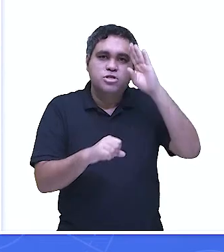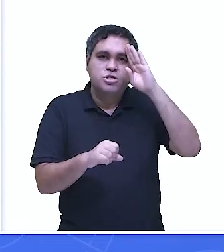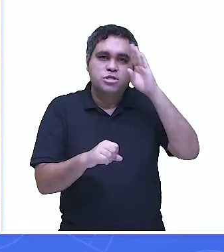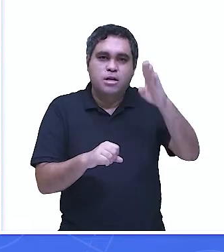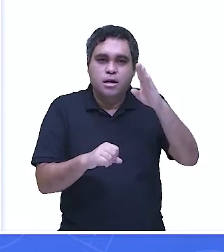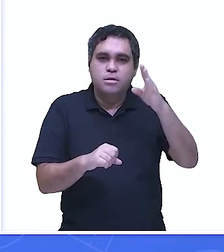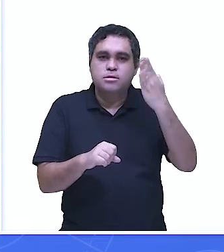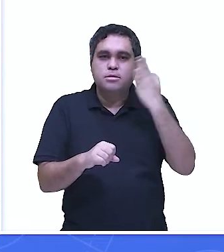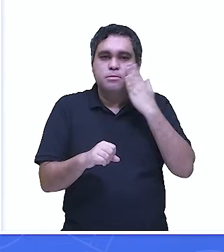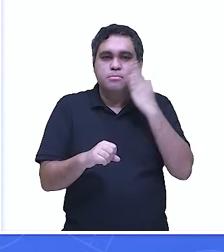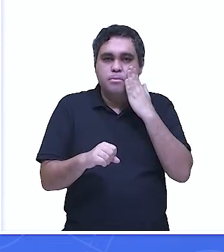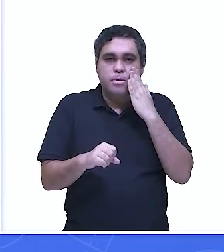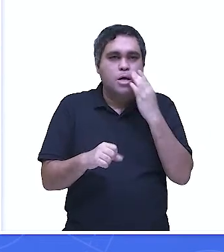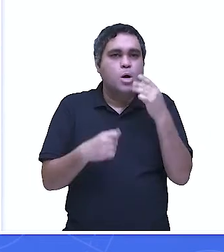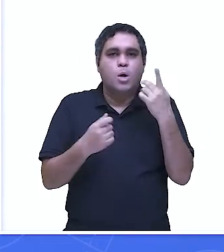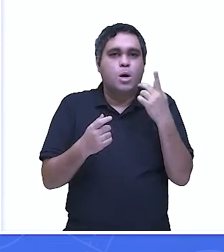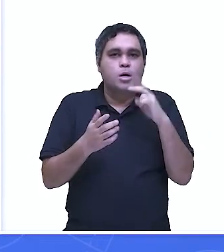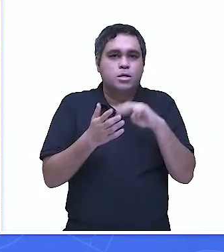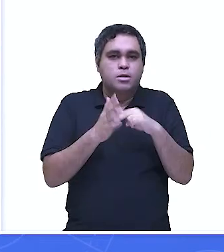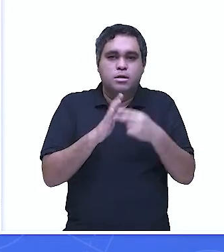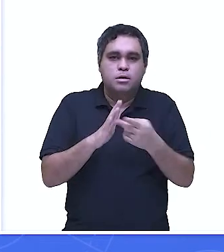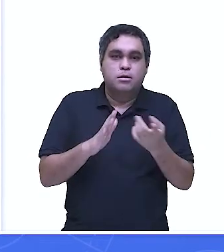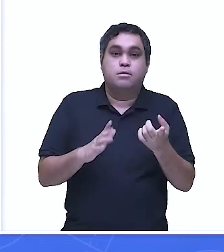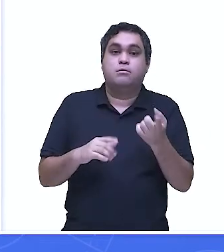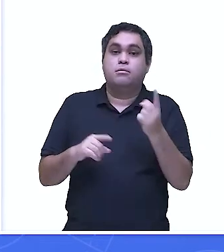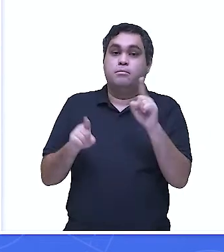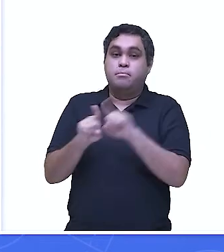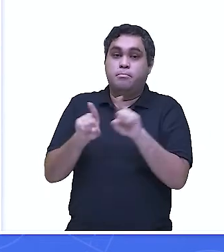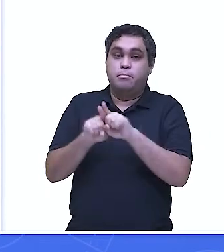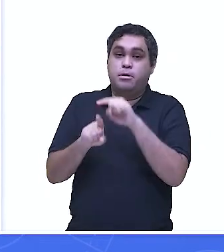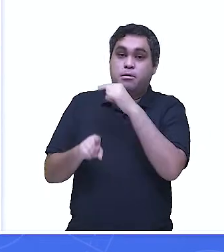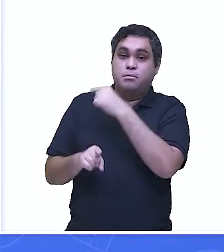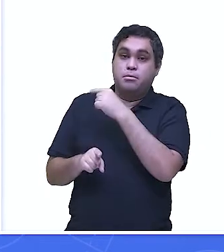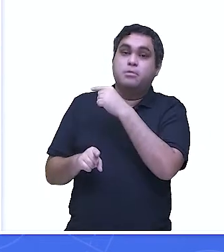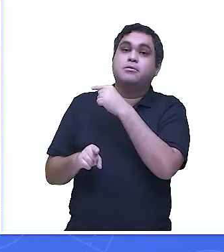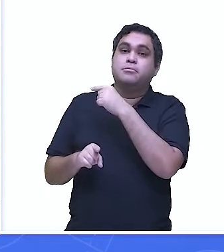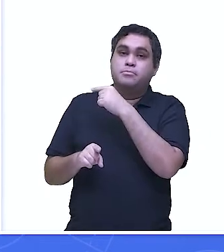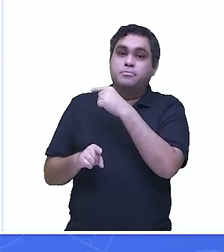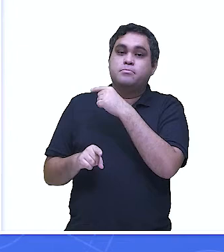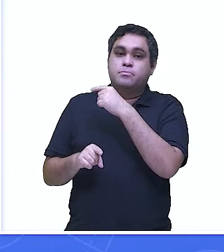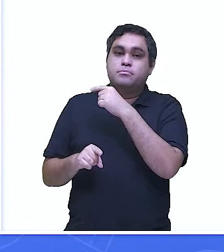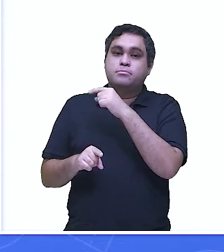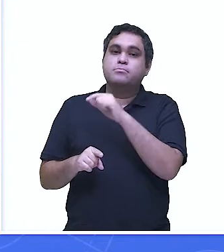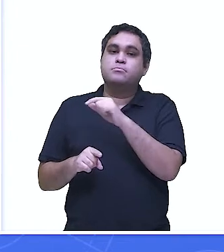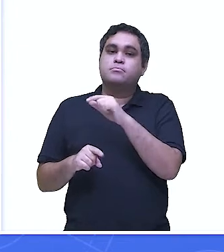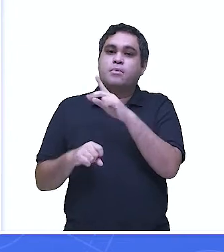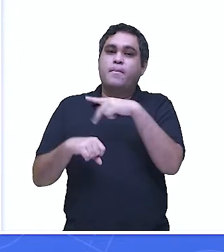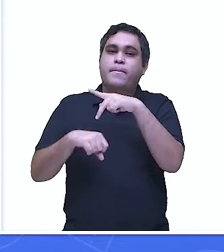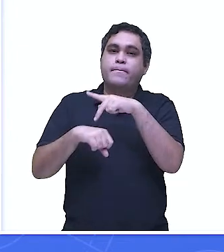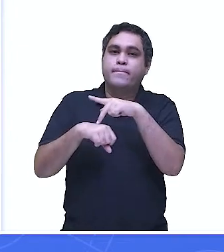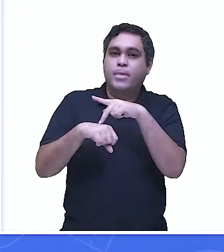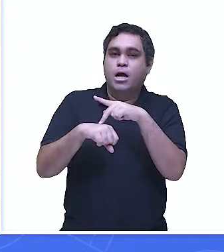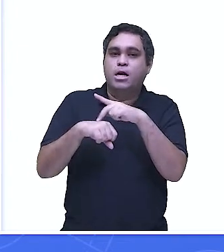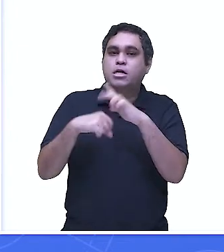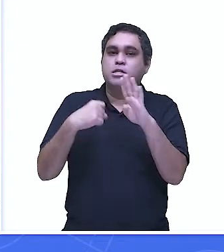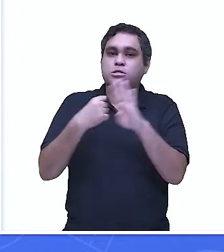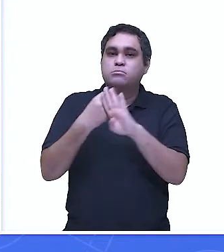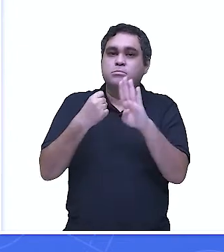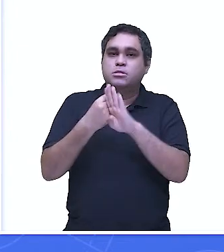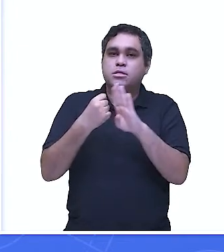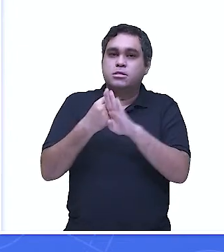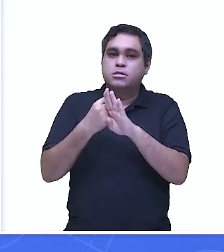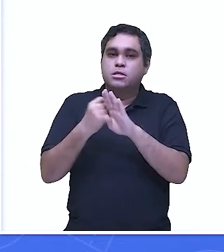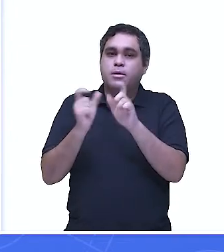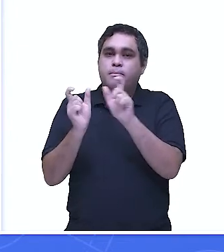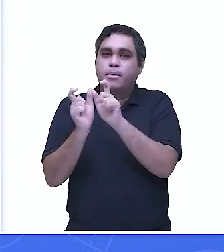Nomes próprios. Olha aqui, nome dos pais geralmente são palavras cognatas. Vá para o texto em busca desses